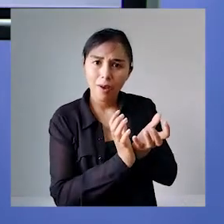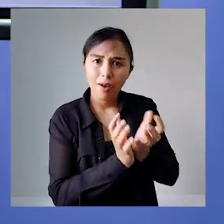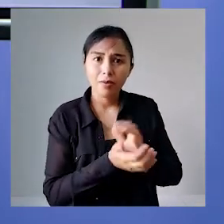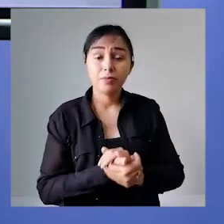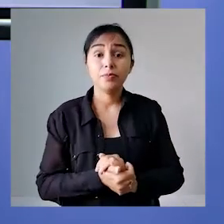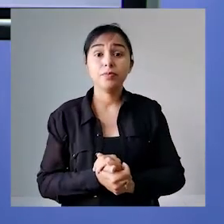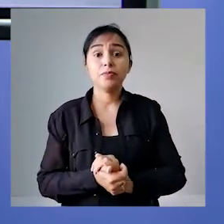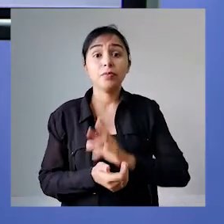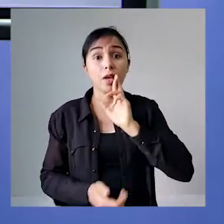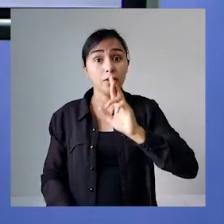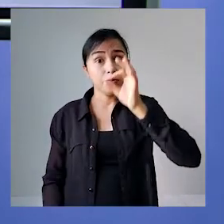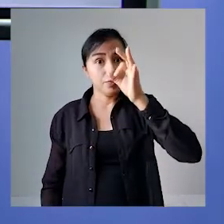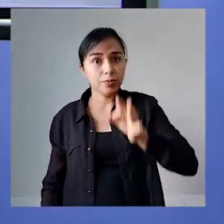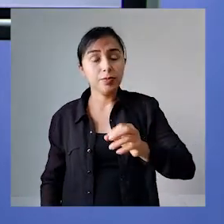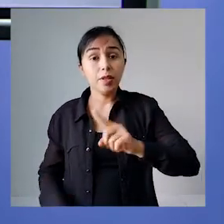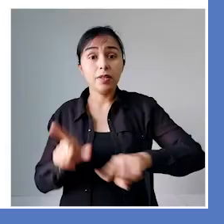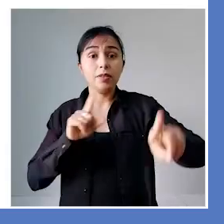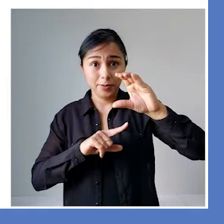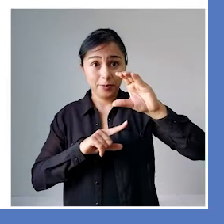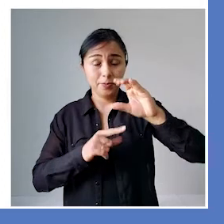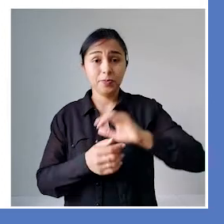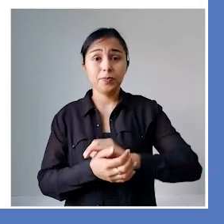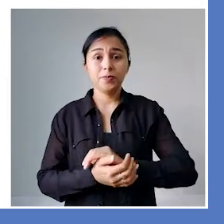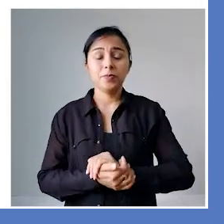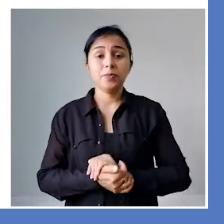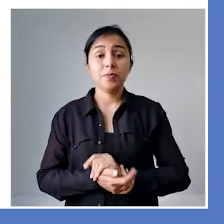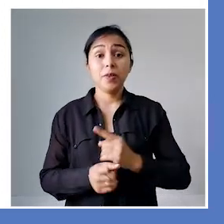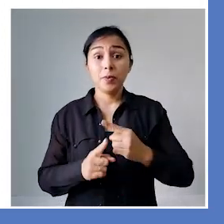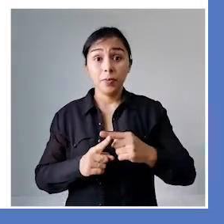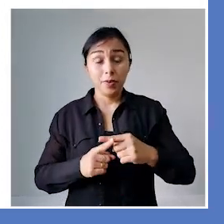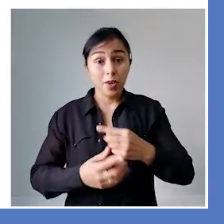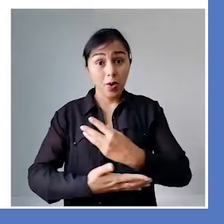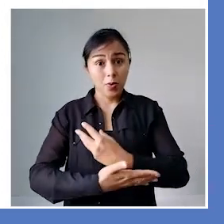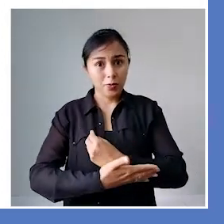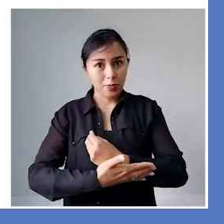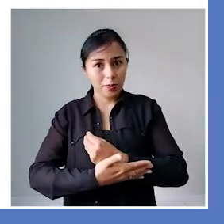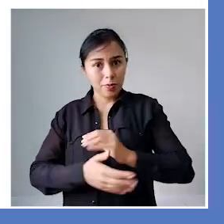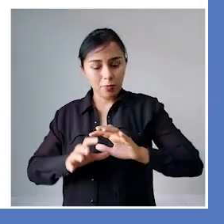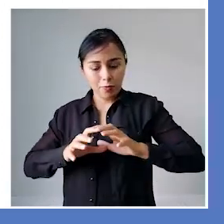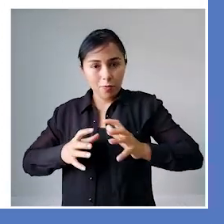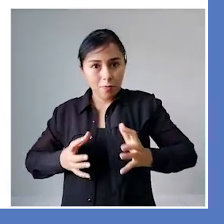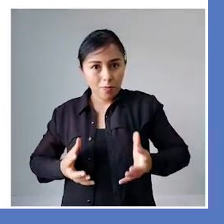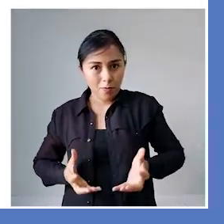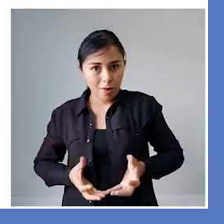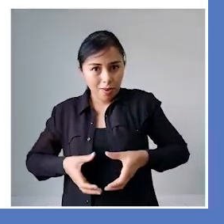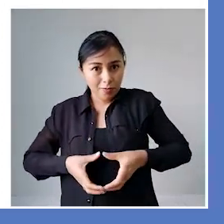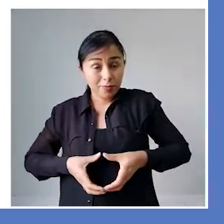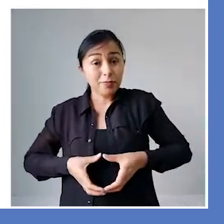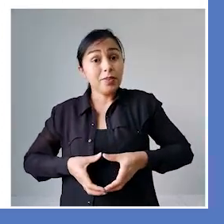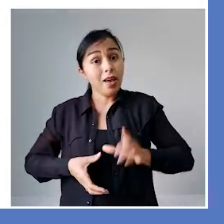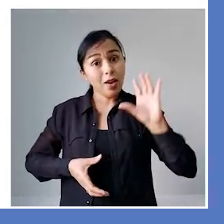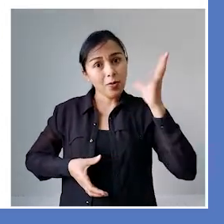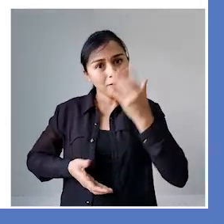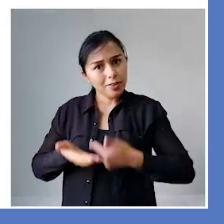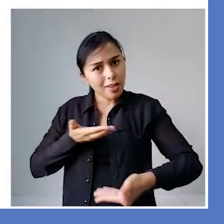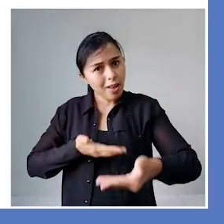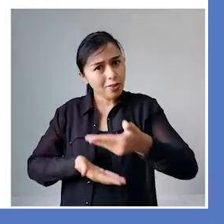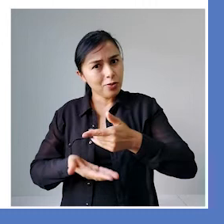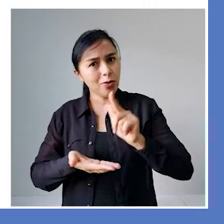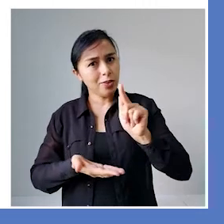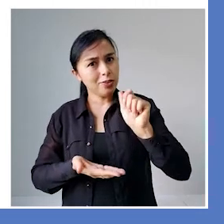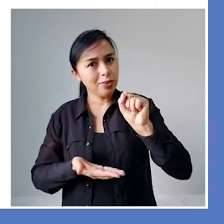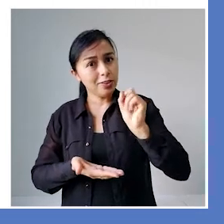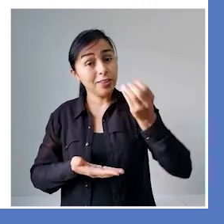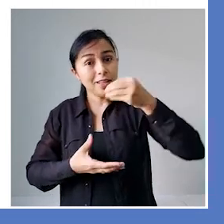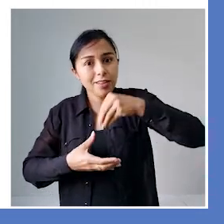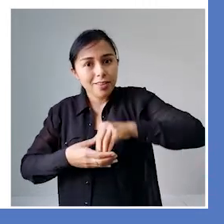letra C. Nos mamíferos placentários, as trocas gasosas ocorrem através da placenta, mas os